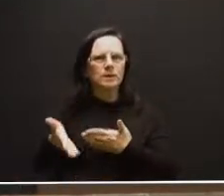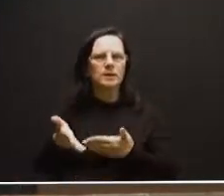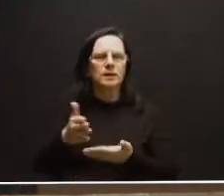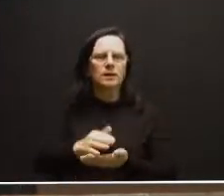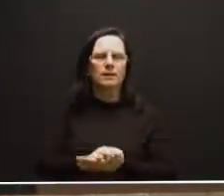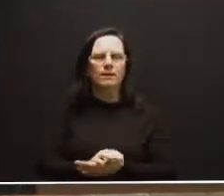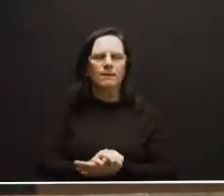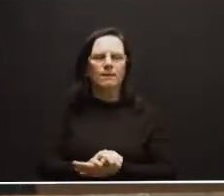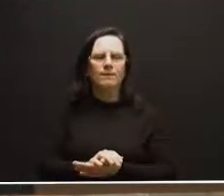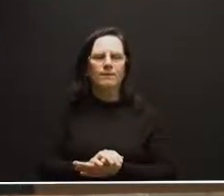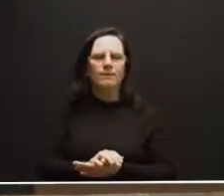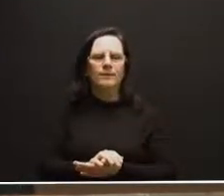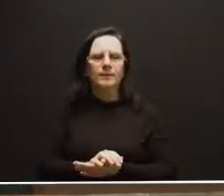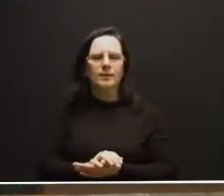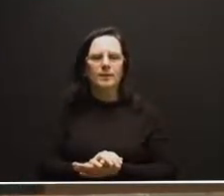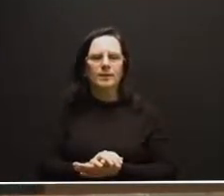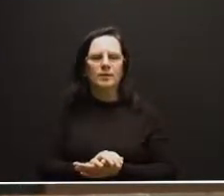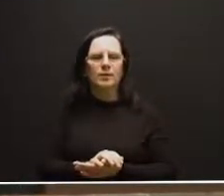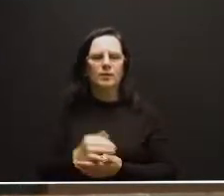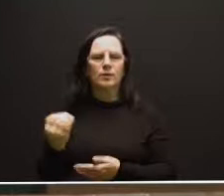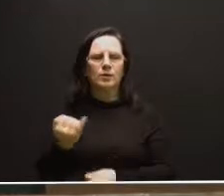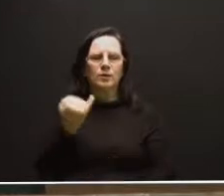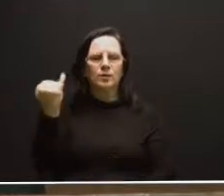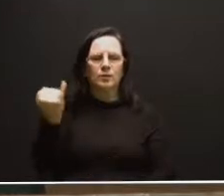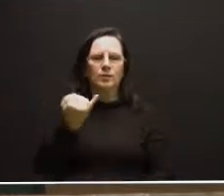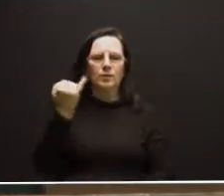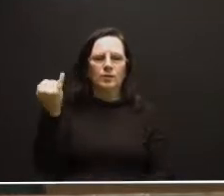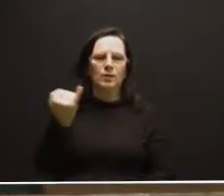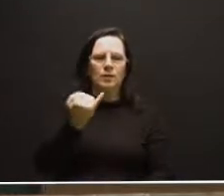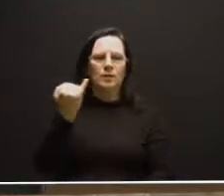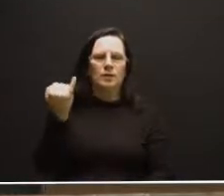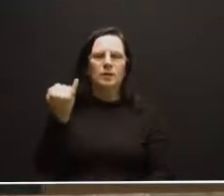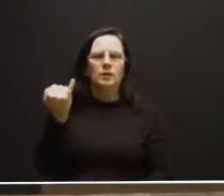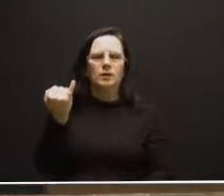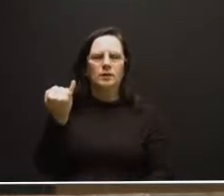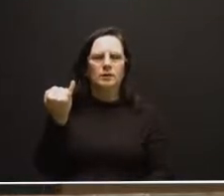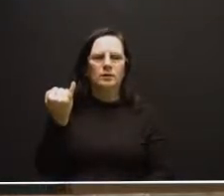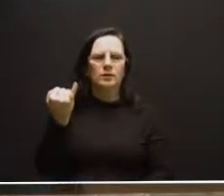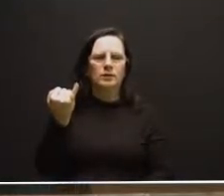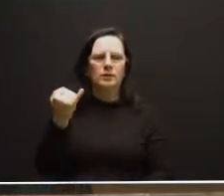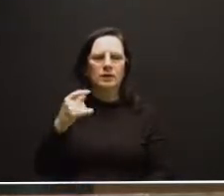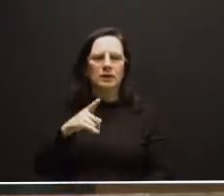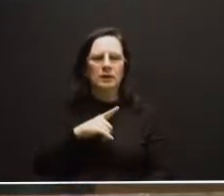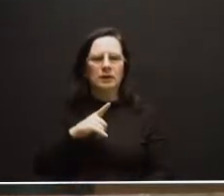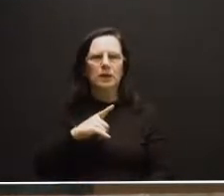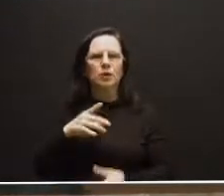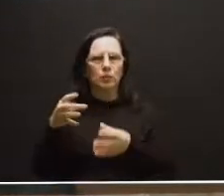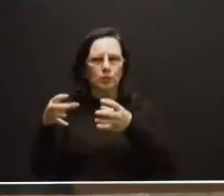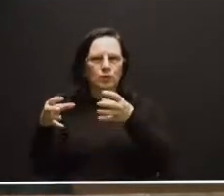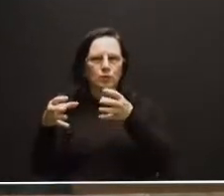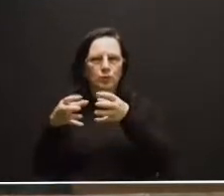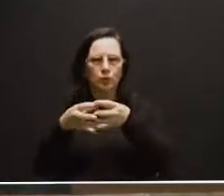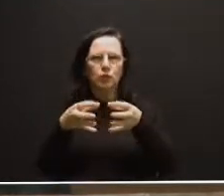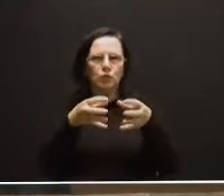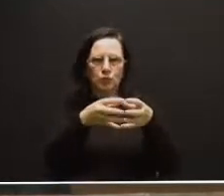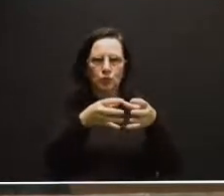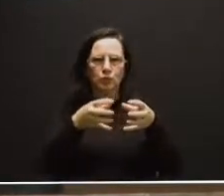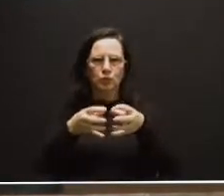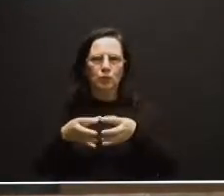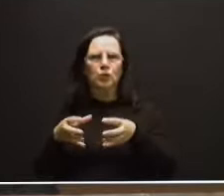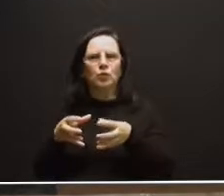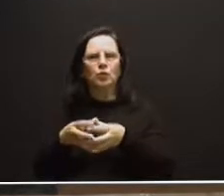o quanto tem a alma importância quanto é importante termos os nossos grupo é grupos